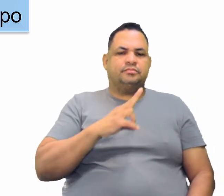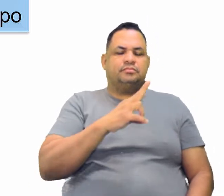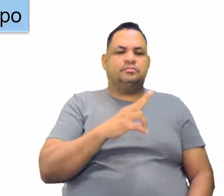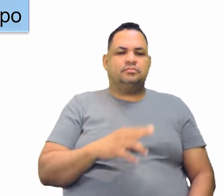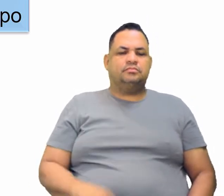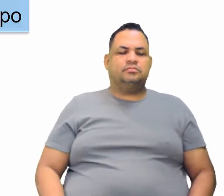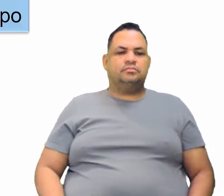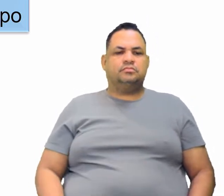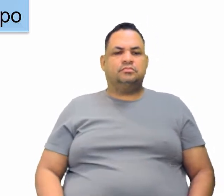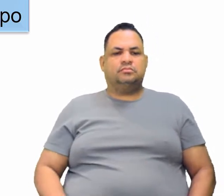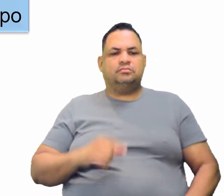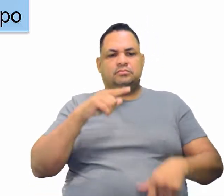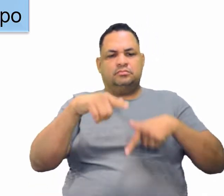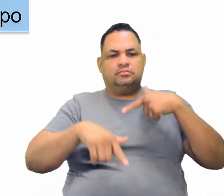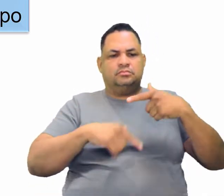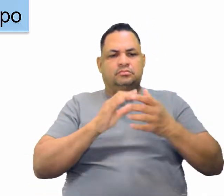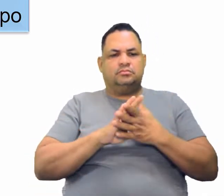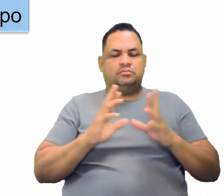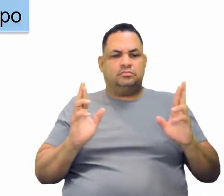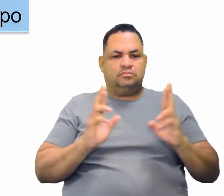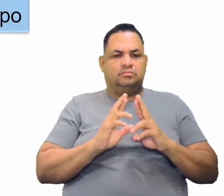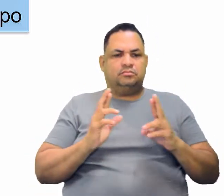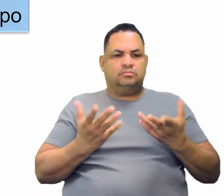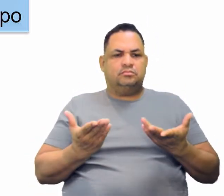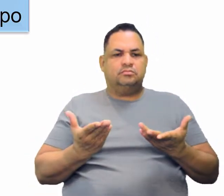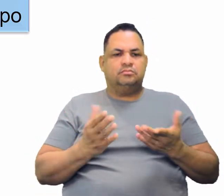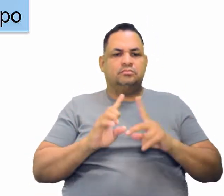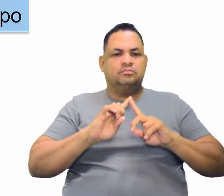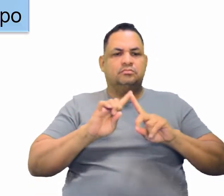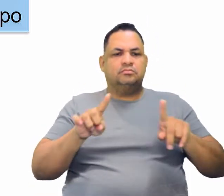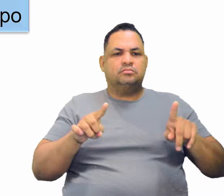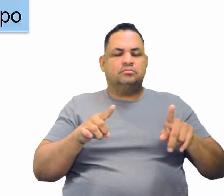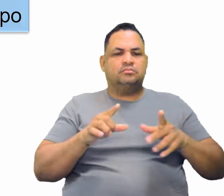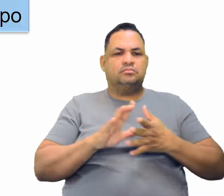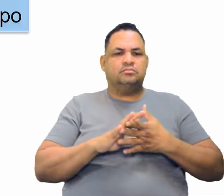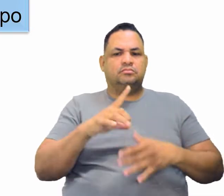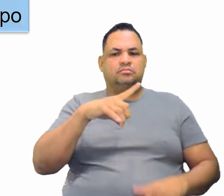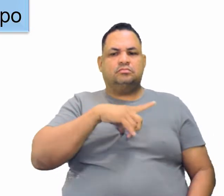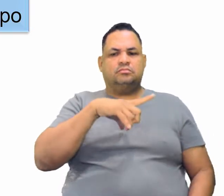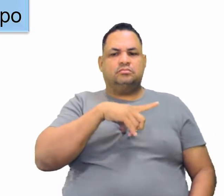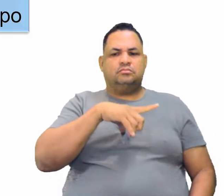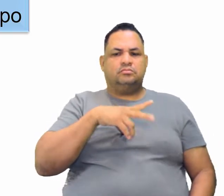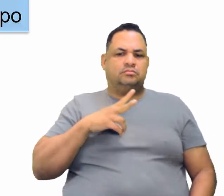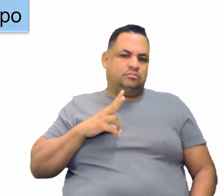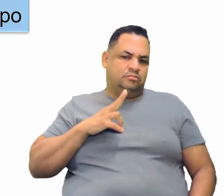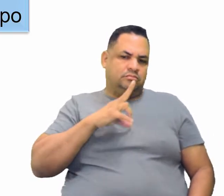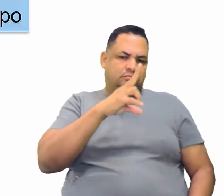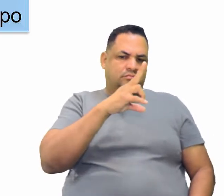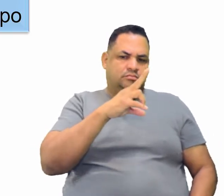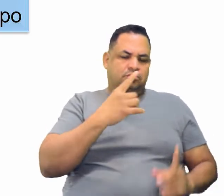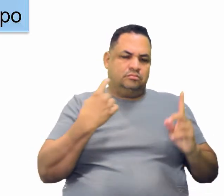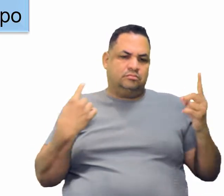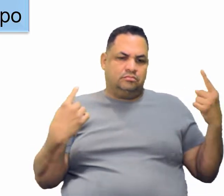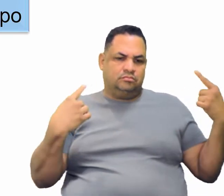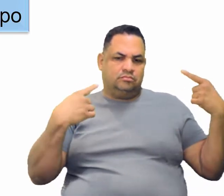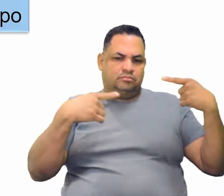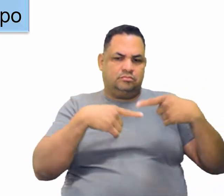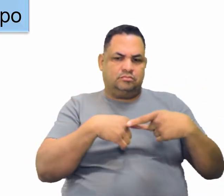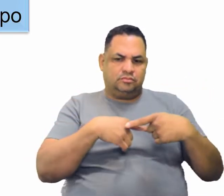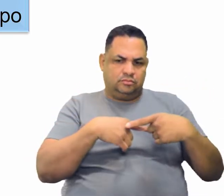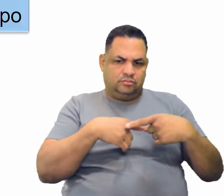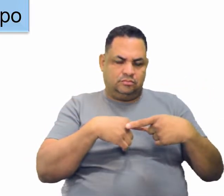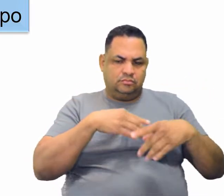Tem uma força de ação, tu tem a reação, ok? Mas a gente também tem aquelas forças que se opõem ao